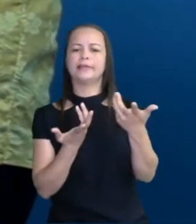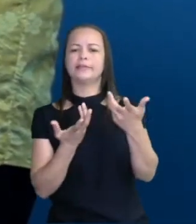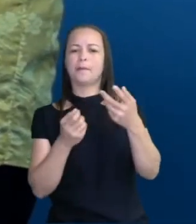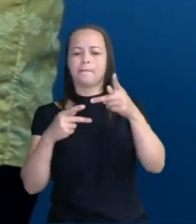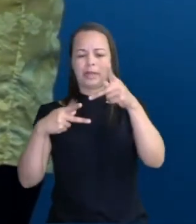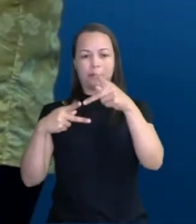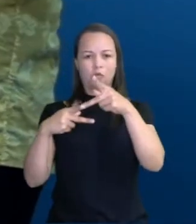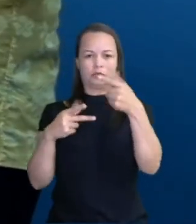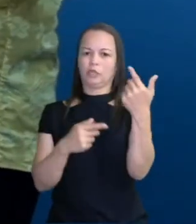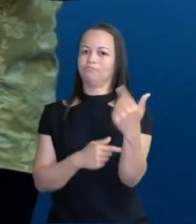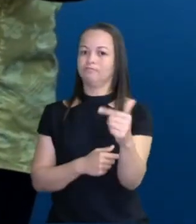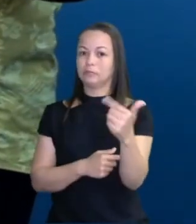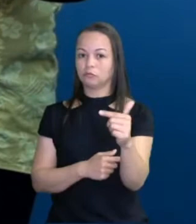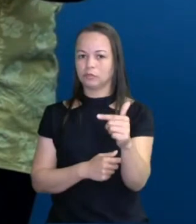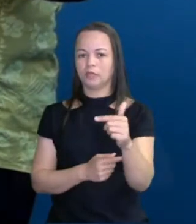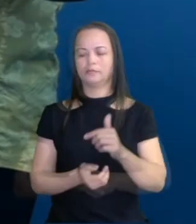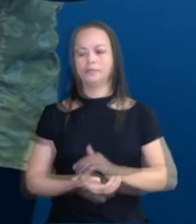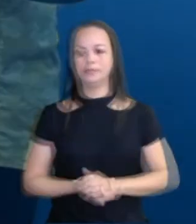preposição